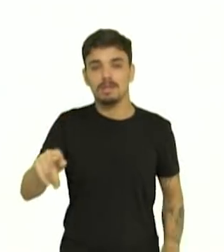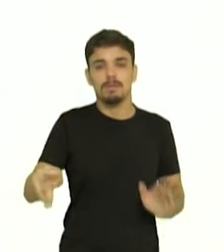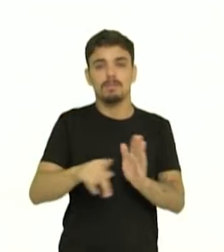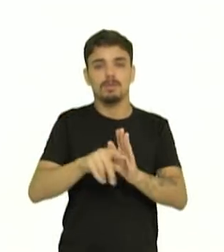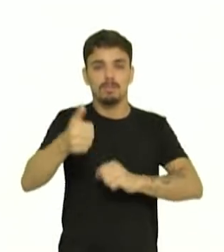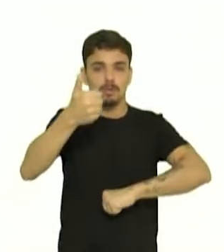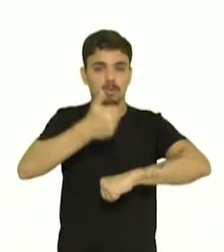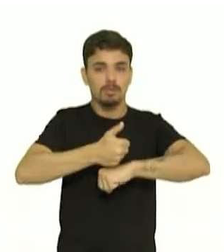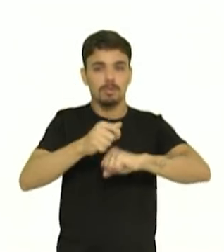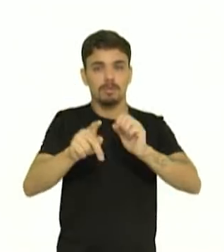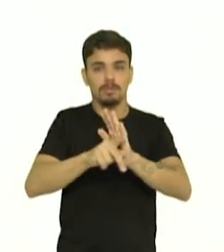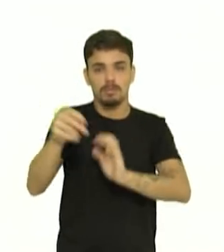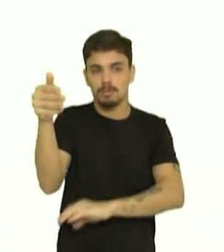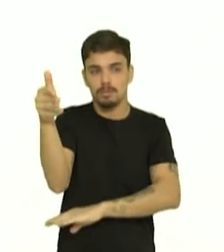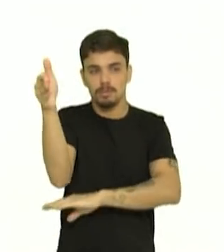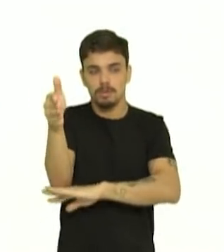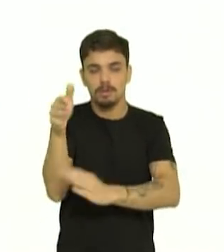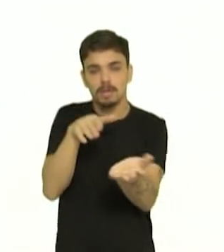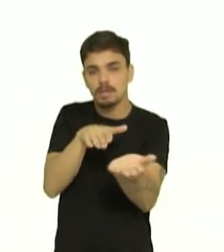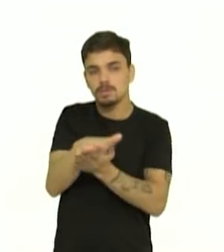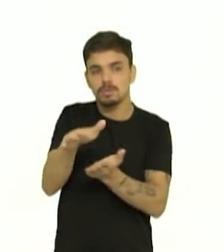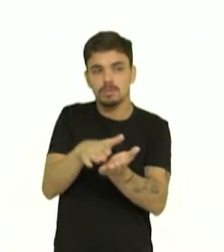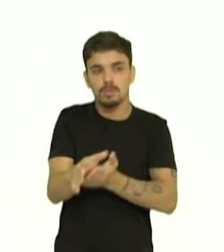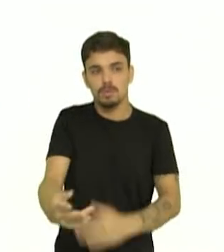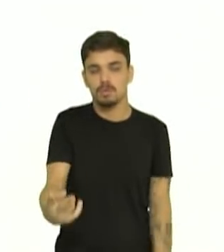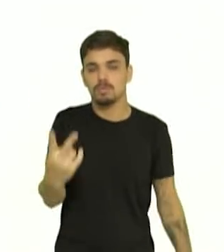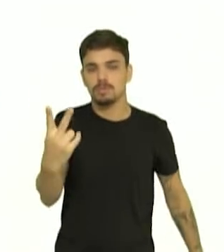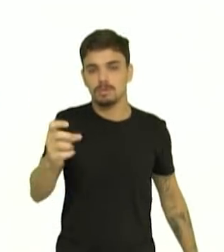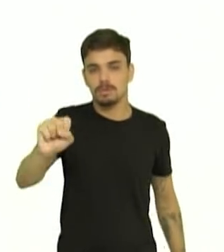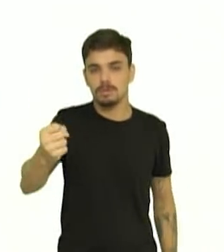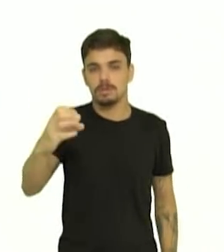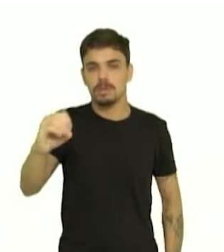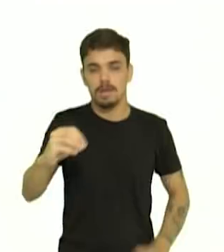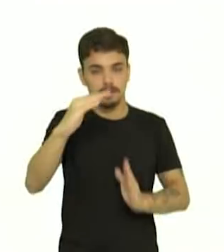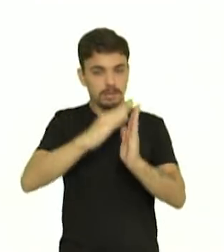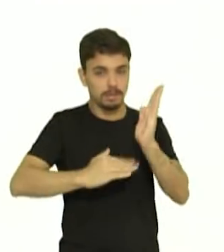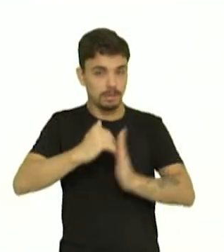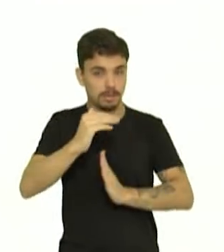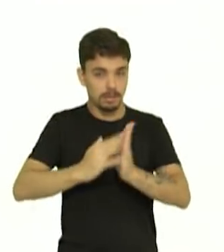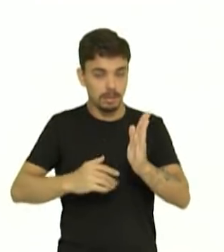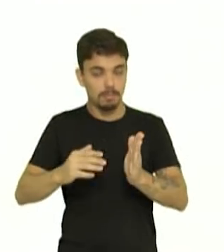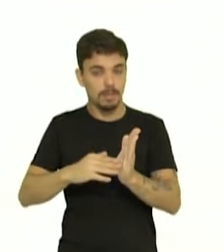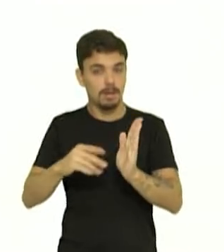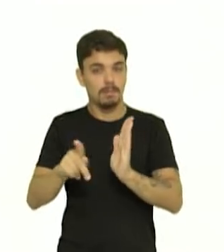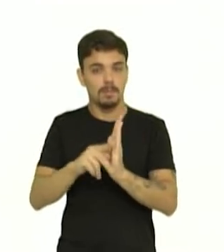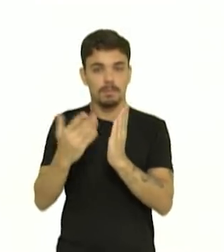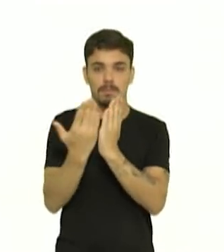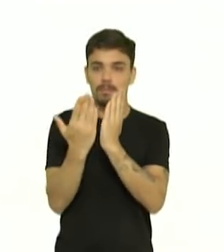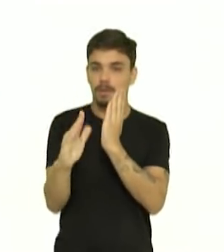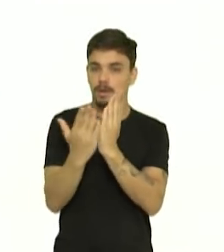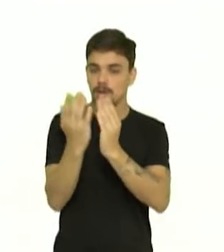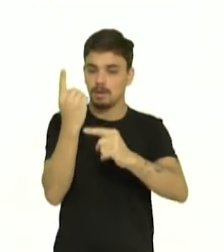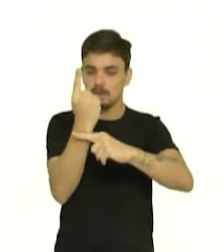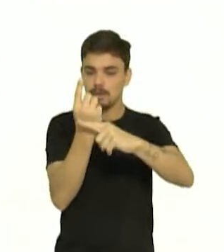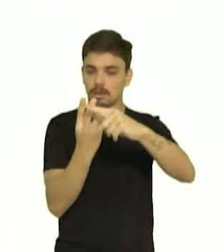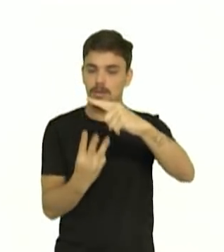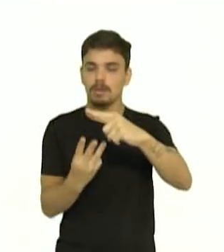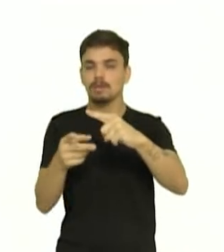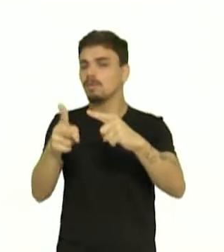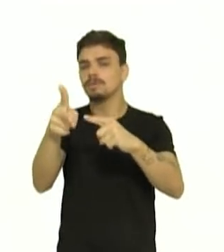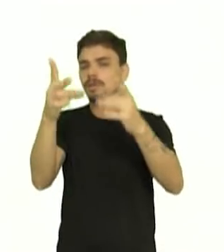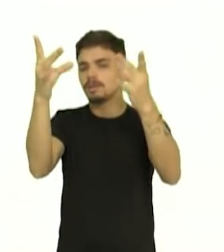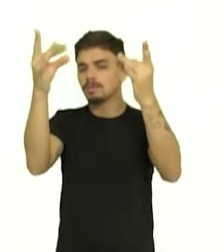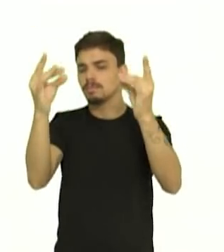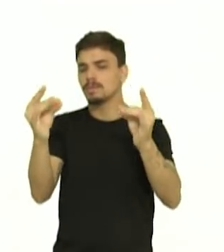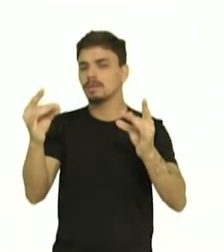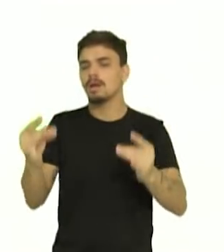em tintas R$280 para pintar 1/3 das portas, especifique quanto irá